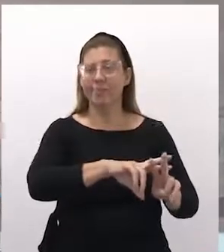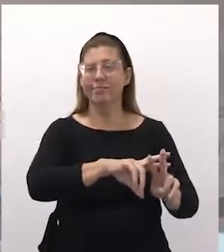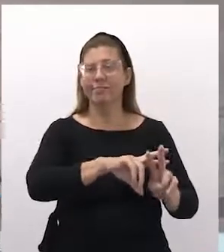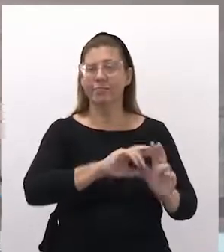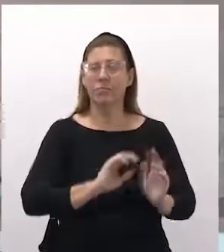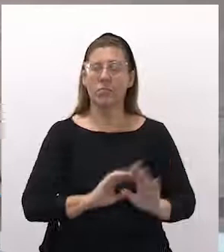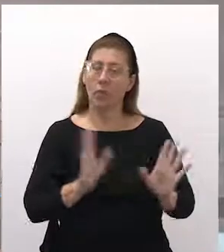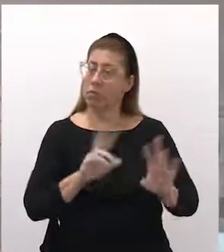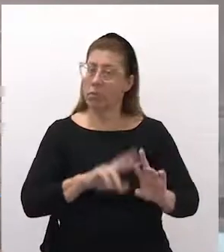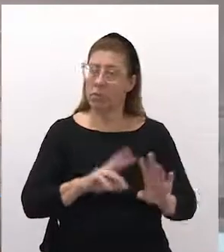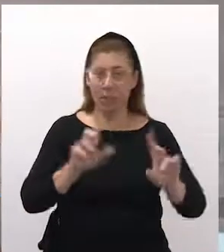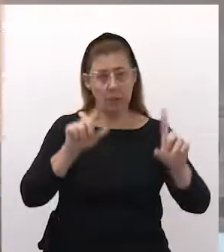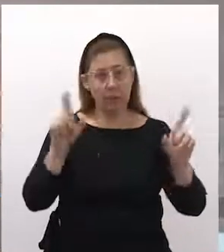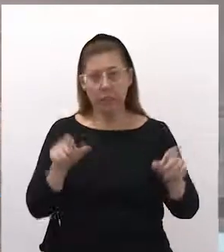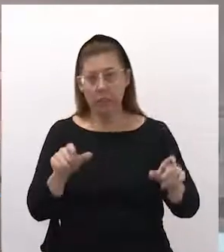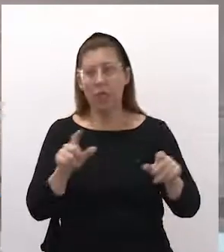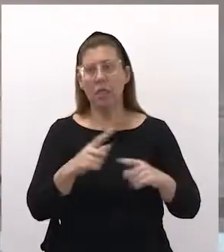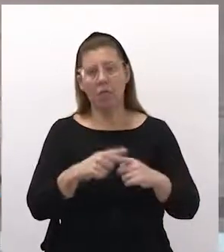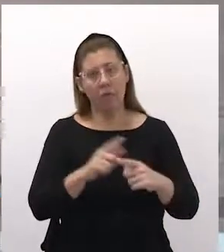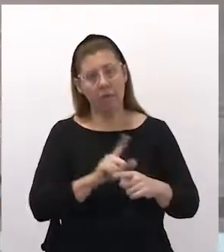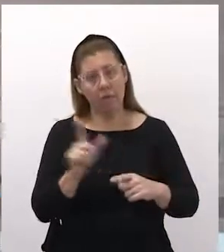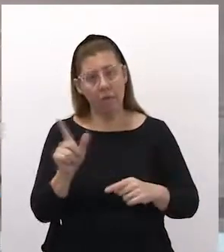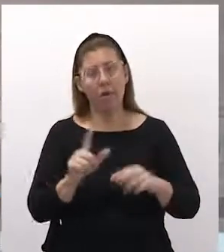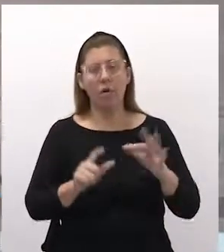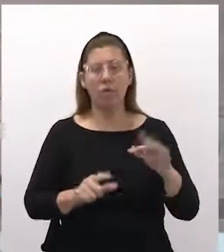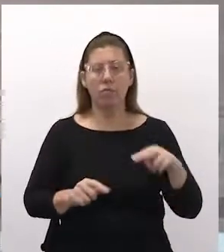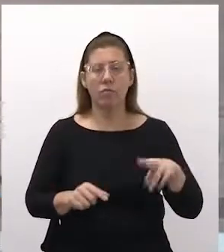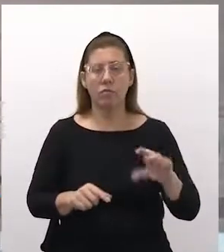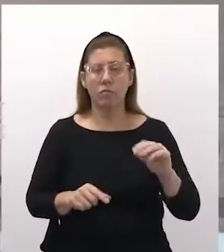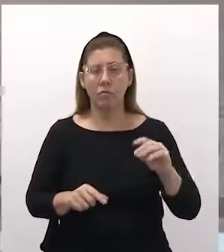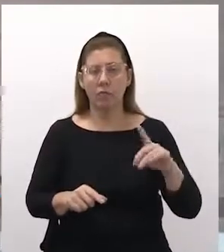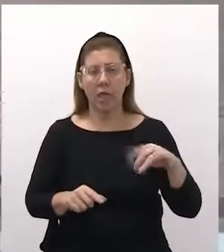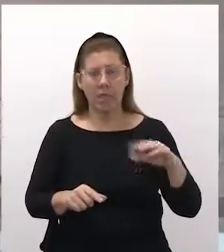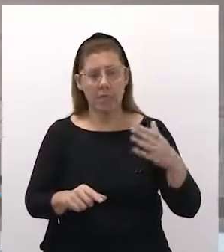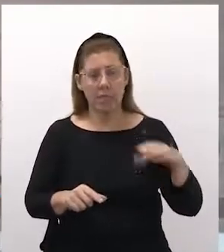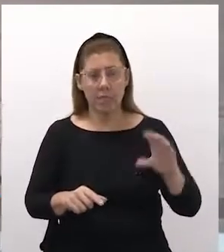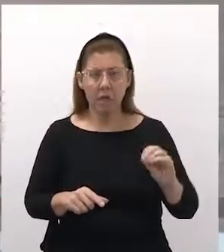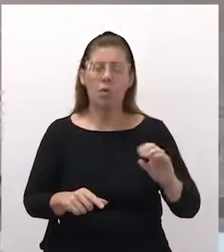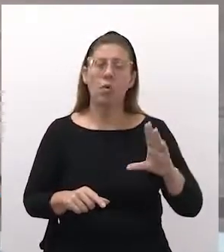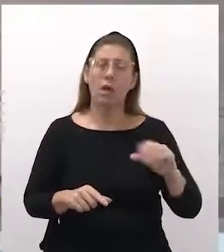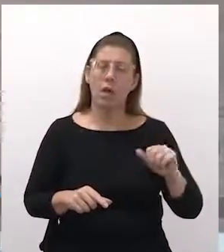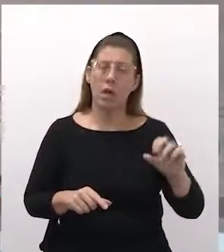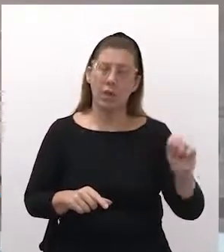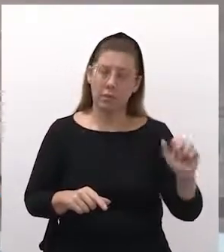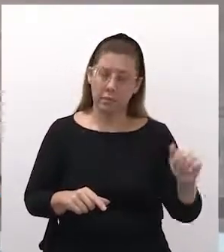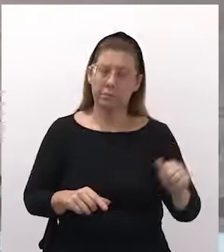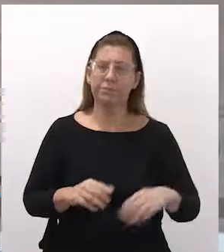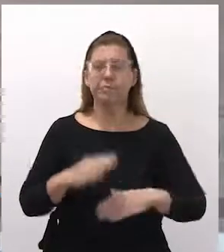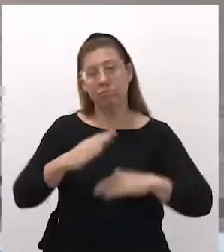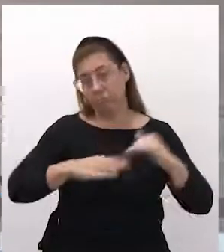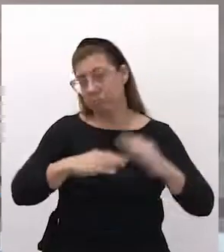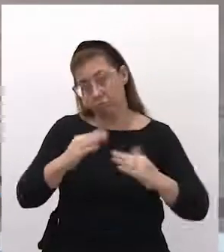entre aspas, né? Porque, enfim, quando comete ato infracional, fica, mas na prática, sim, eu não gosto muito de eufemismos.